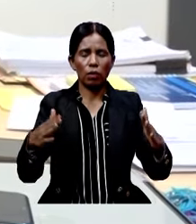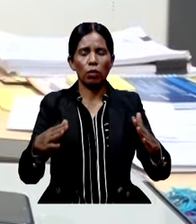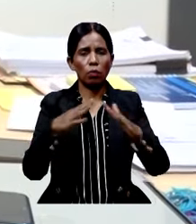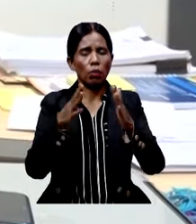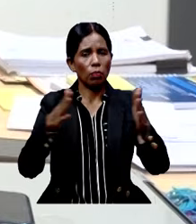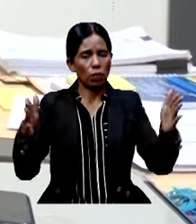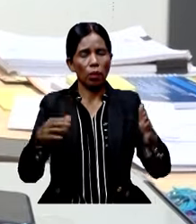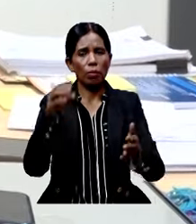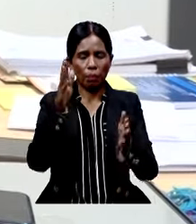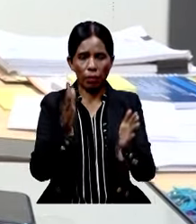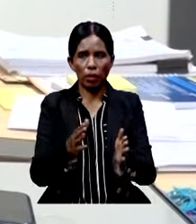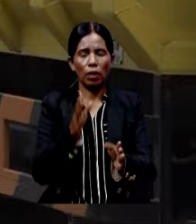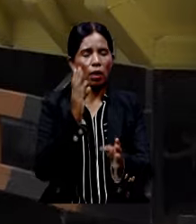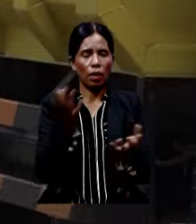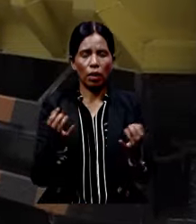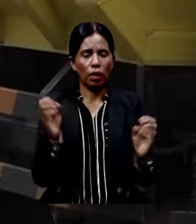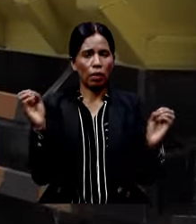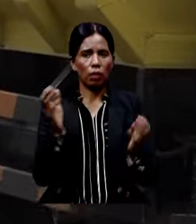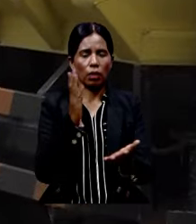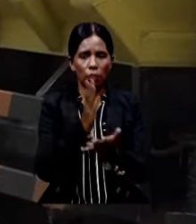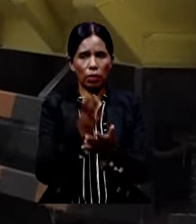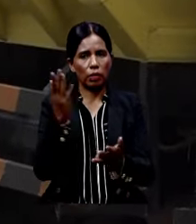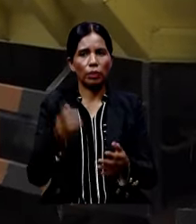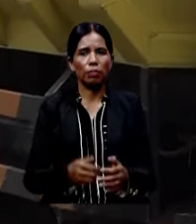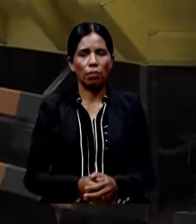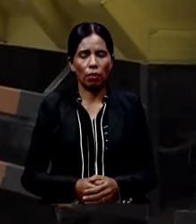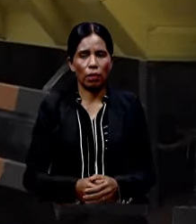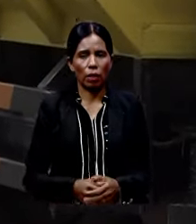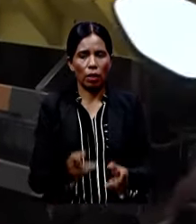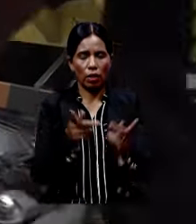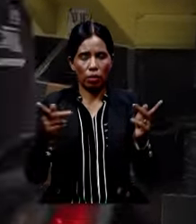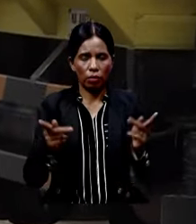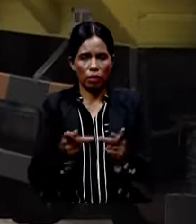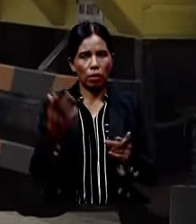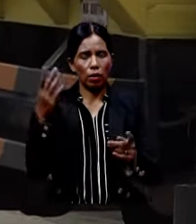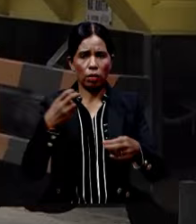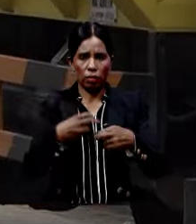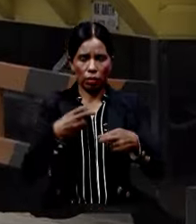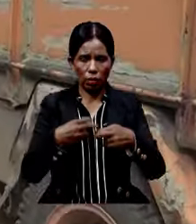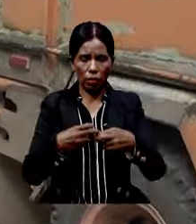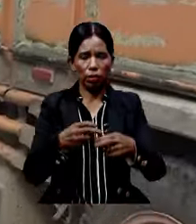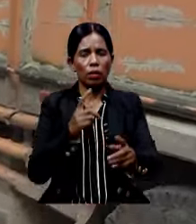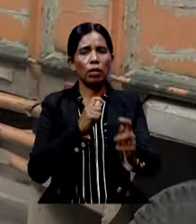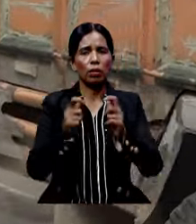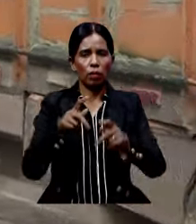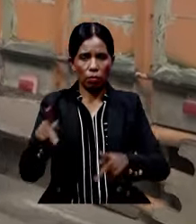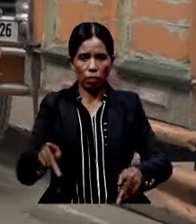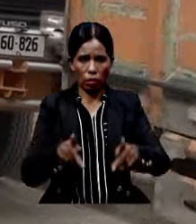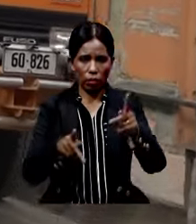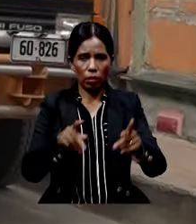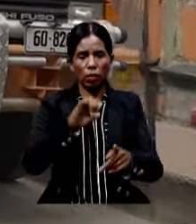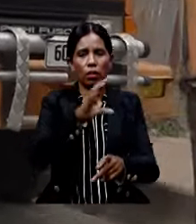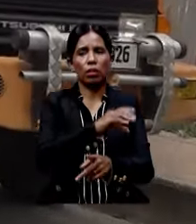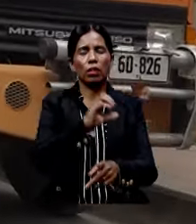be akara kala koi tem ki parane ba Engrafamento neve mosu iha are ai metilaran dificulta movimento transporte público